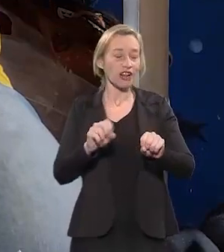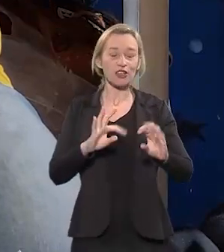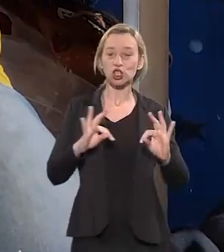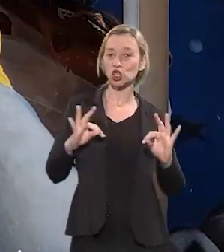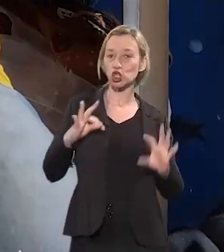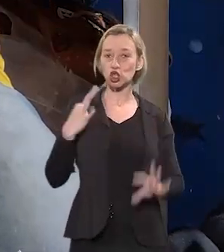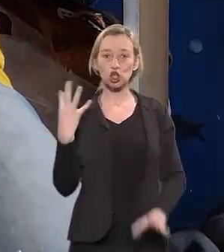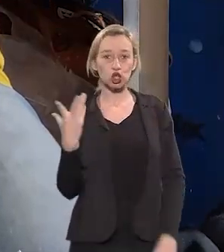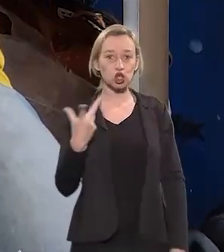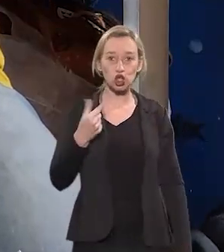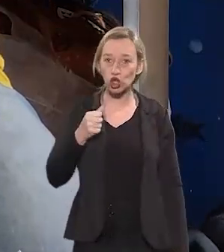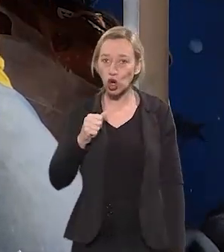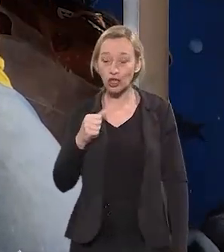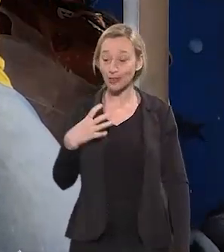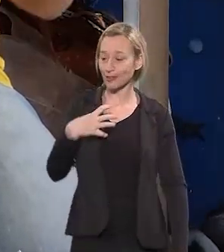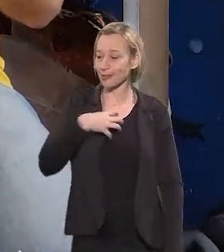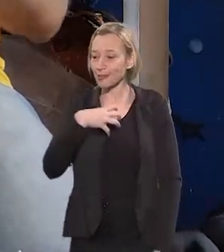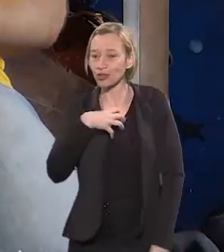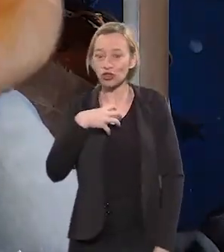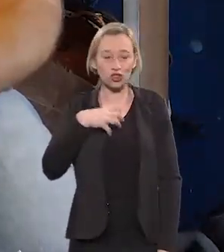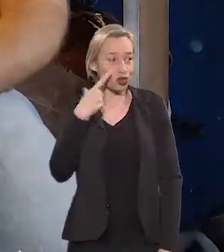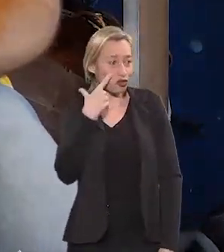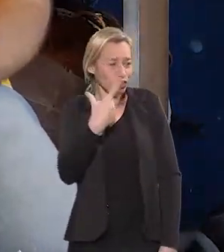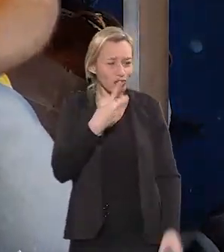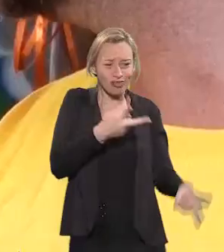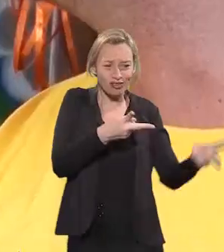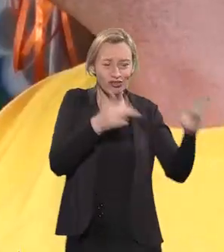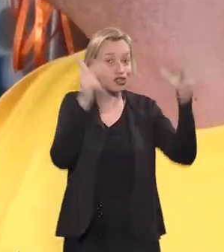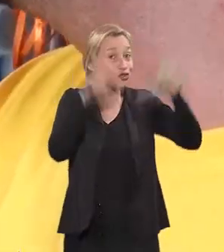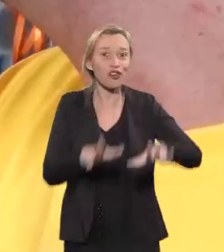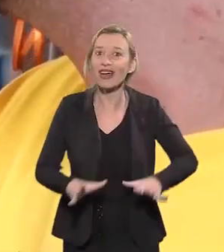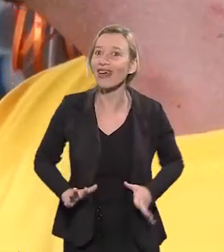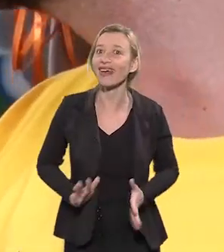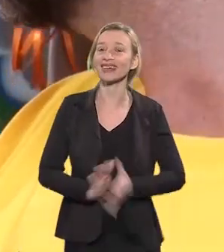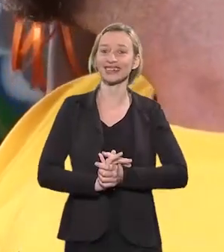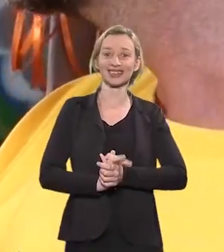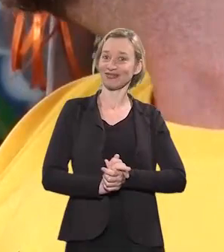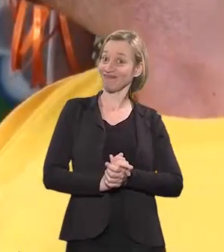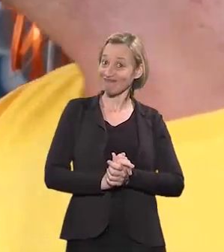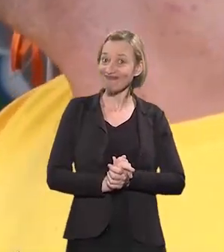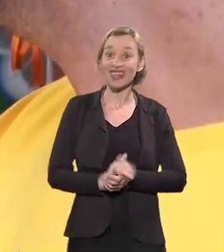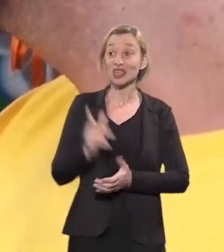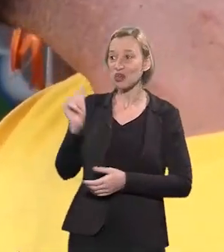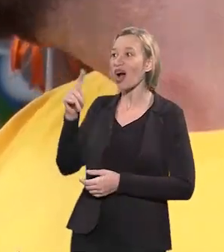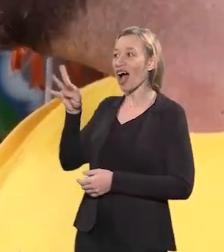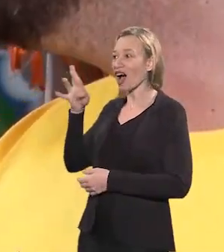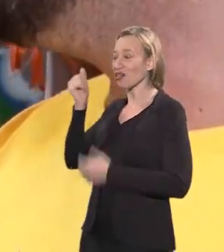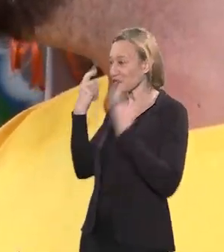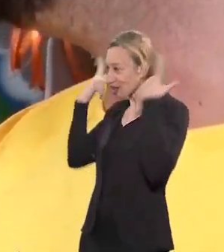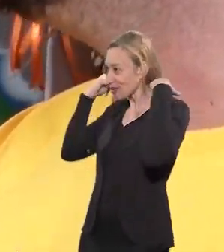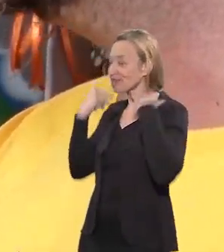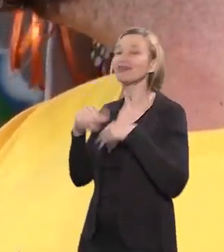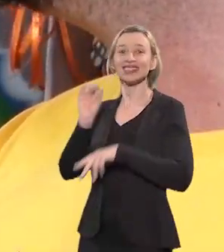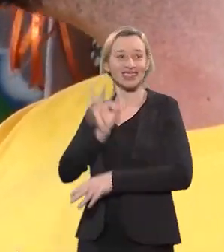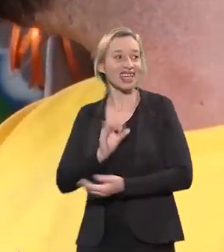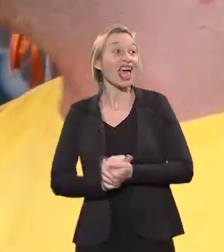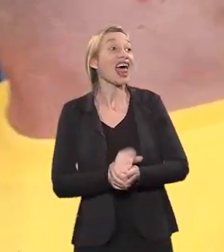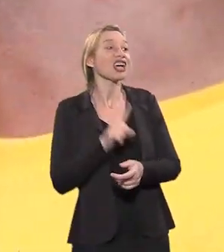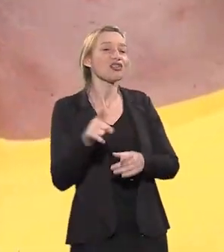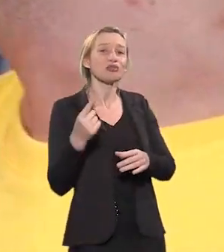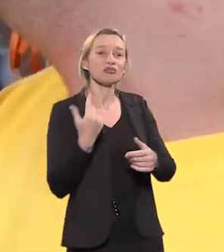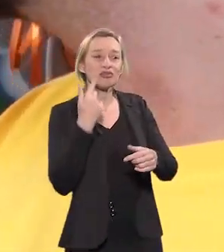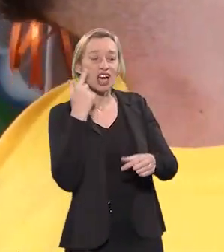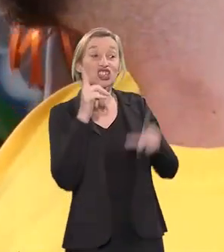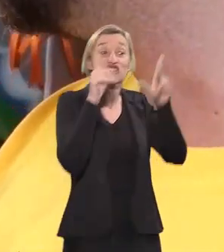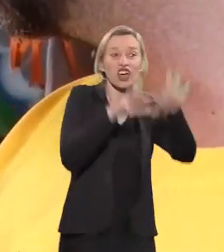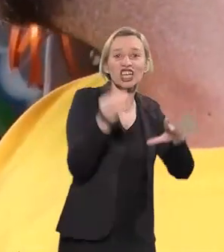ela veio toda, né, se sentindo, a gente nota a diferença toda que trabalhada faz. Trabalhada no afro. Né? E isso faz uma diferença até mesmo